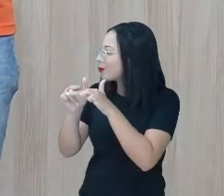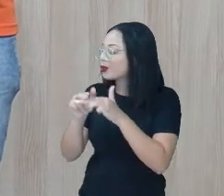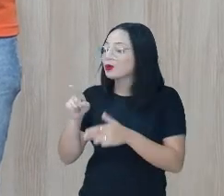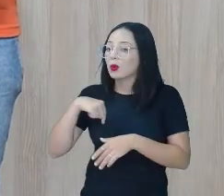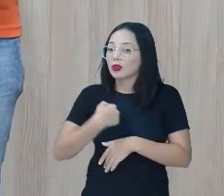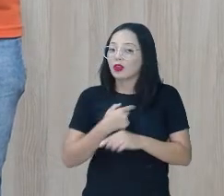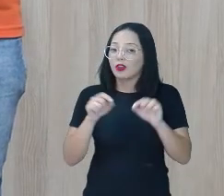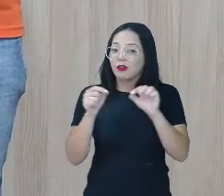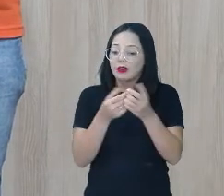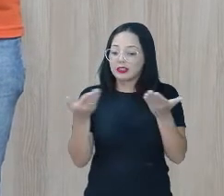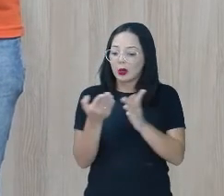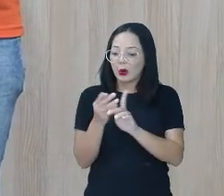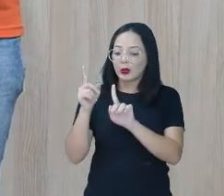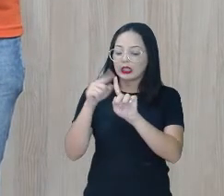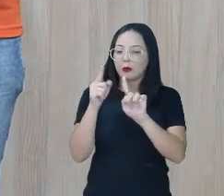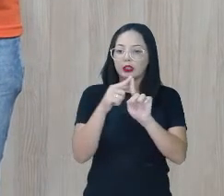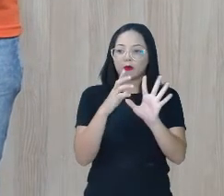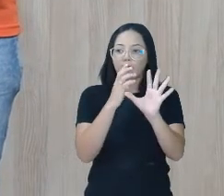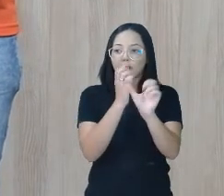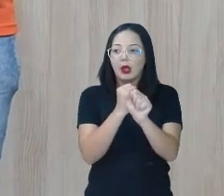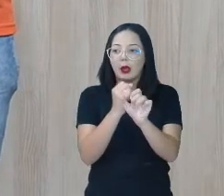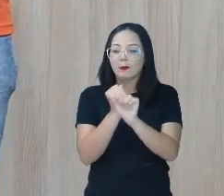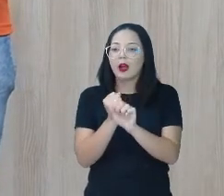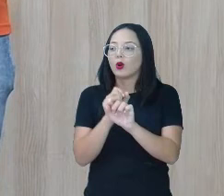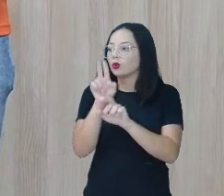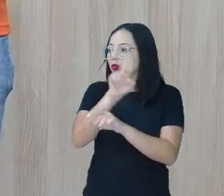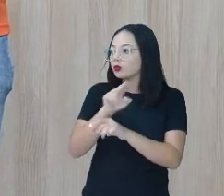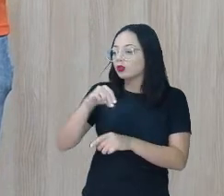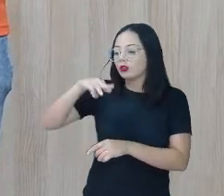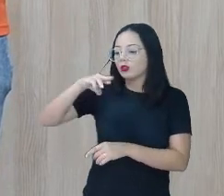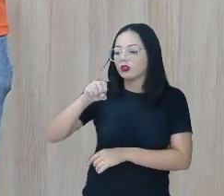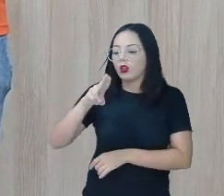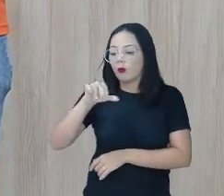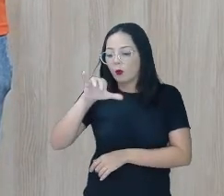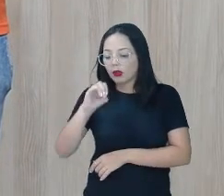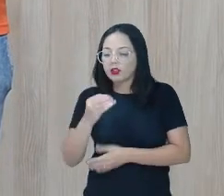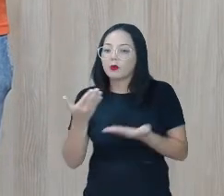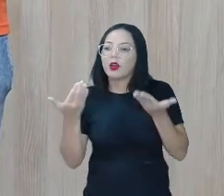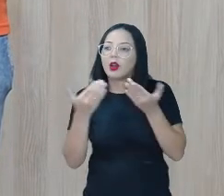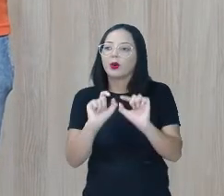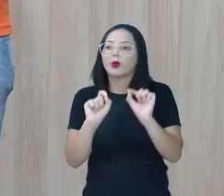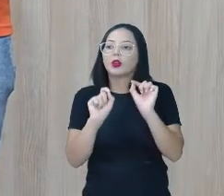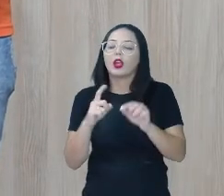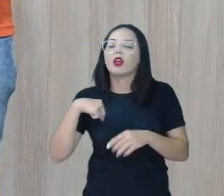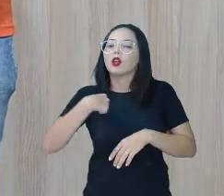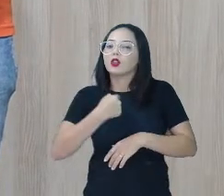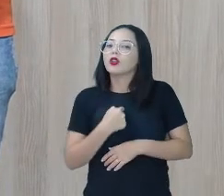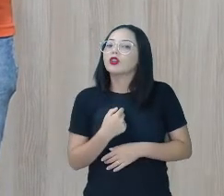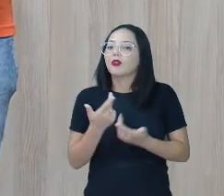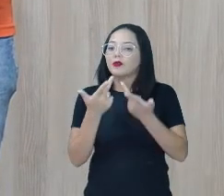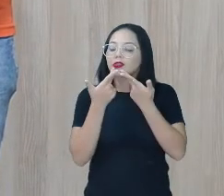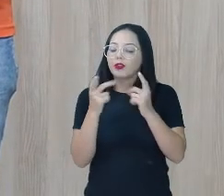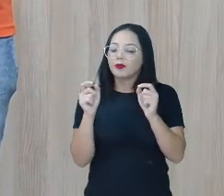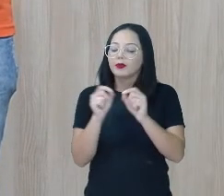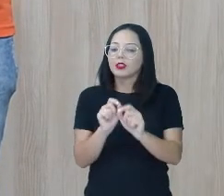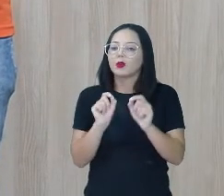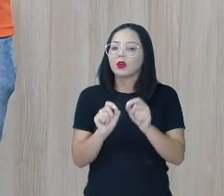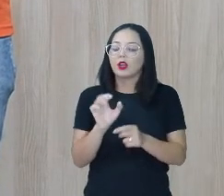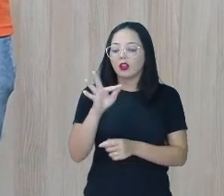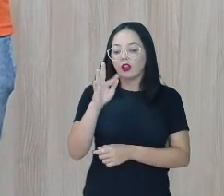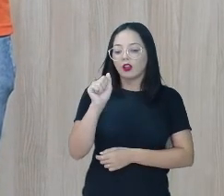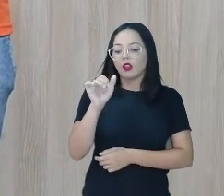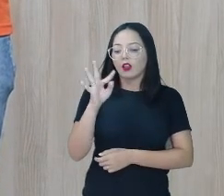faz esse tipo de operação aí com os monômios semelhantes, na verdade, a gente está fazendo a